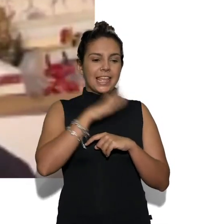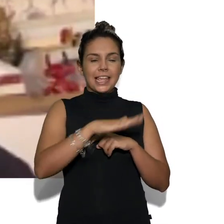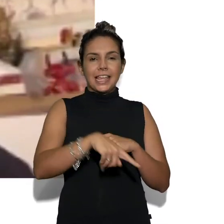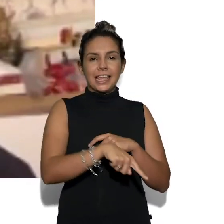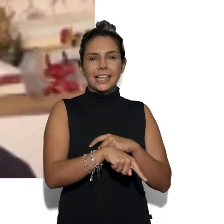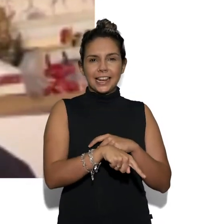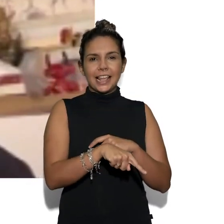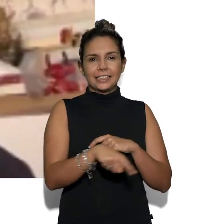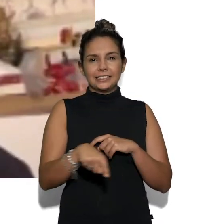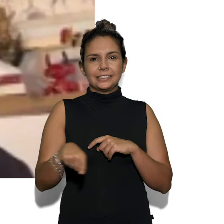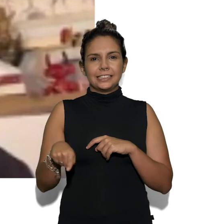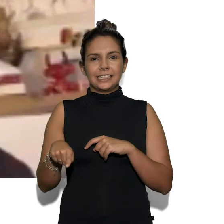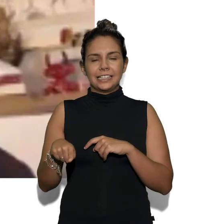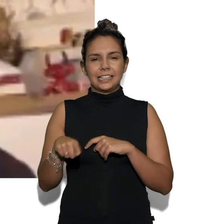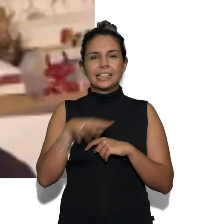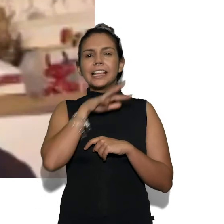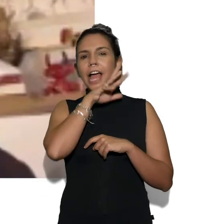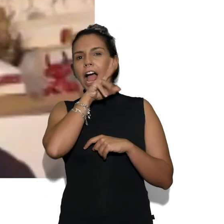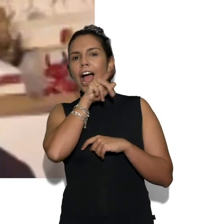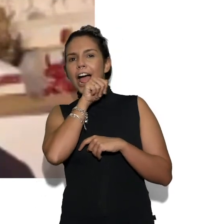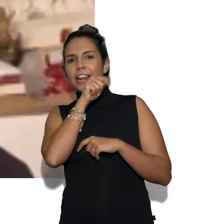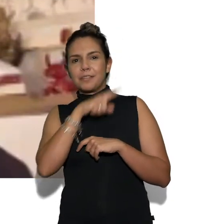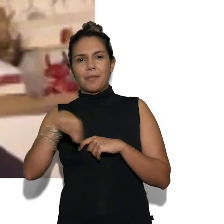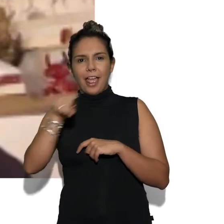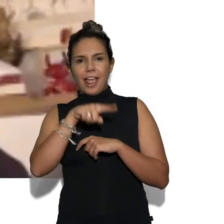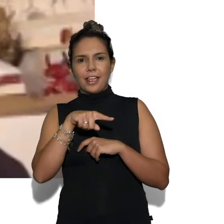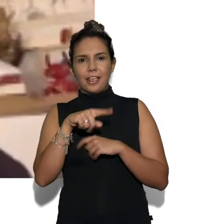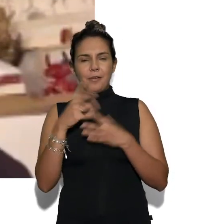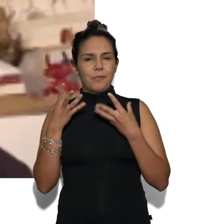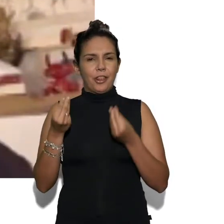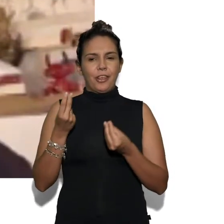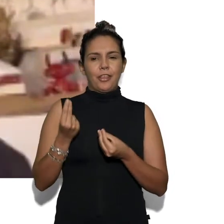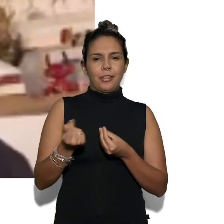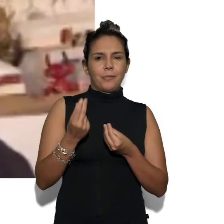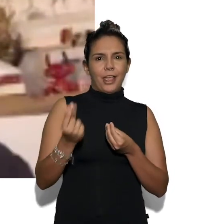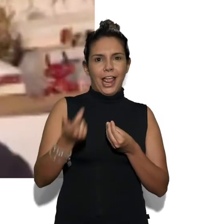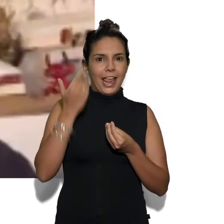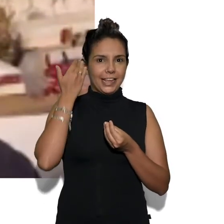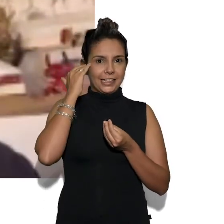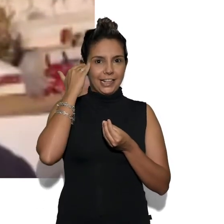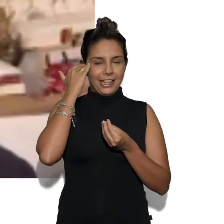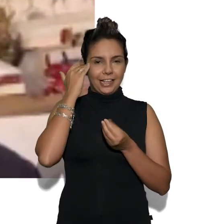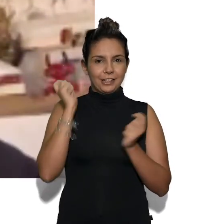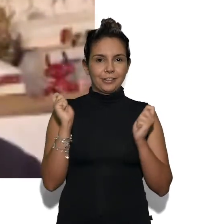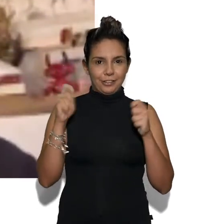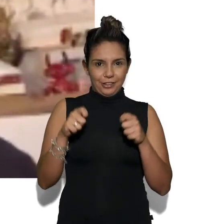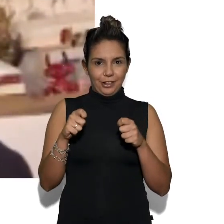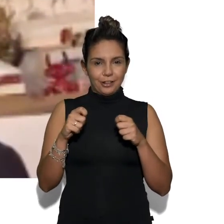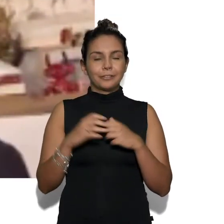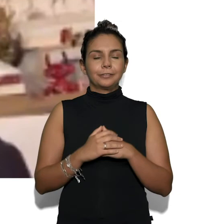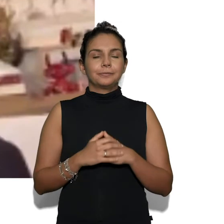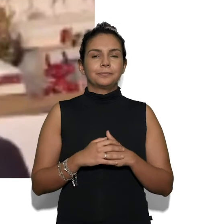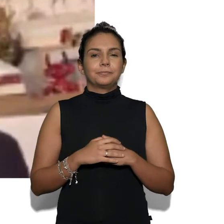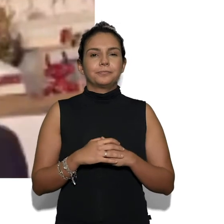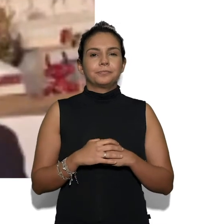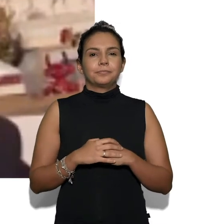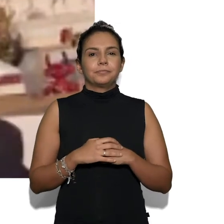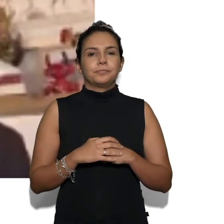do que uns animais que levariam muito, muito, muito tempo até aceder à condição plena da humanidade. Por